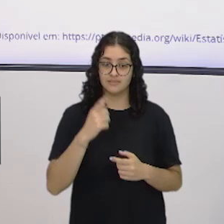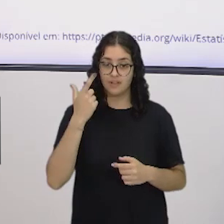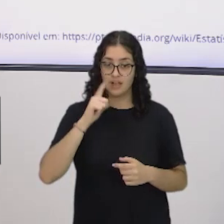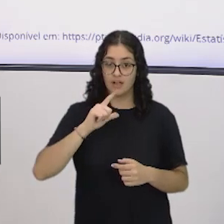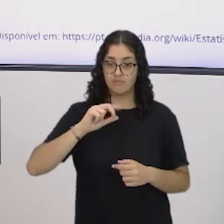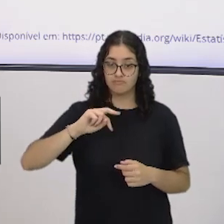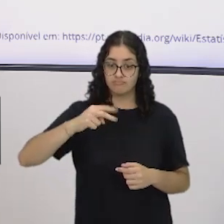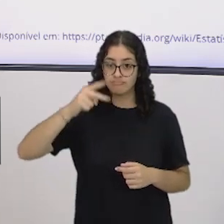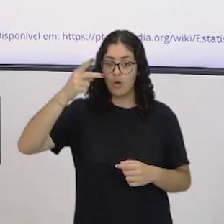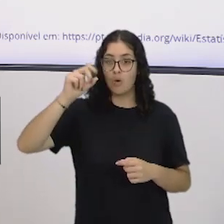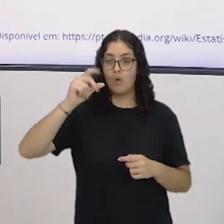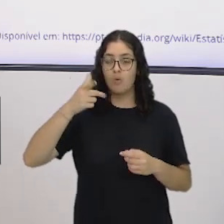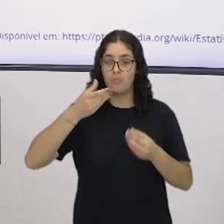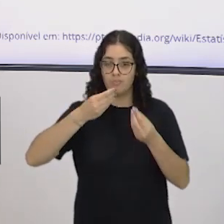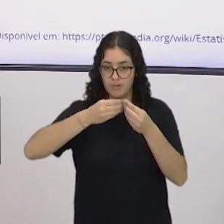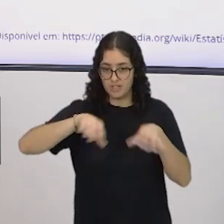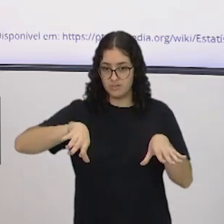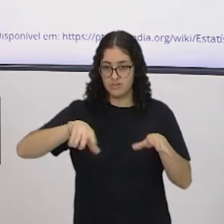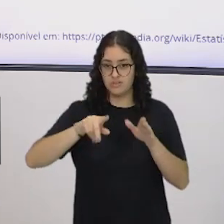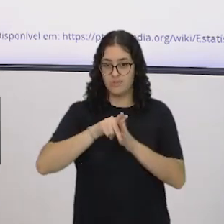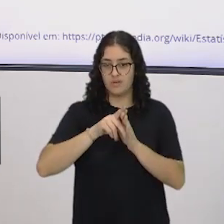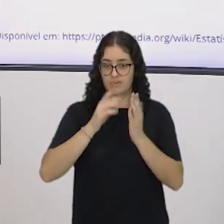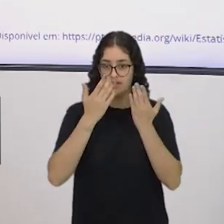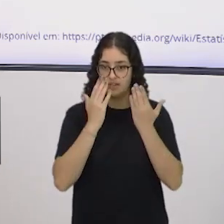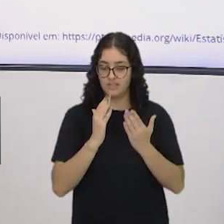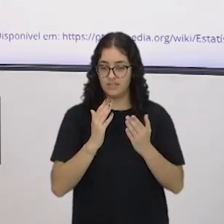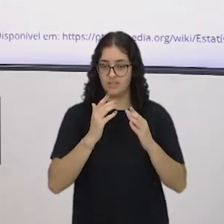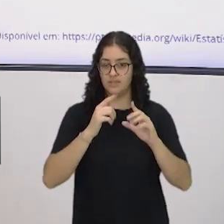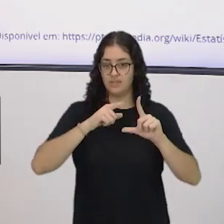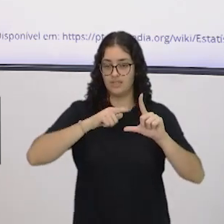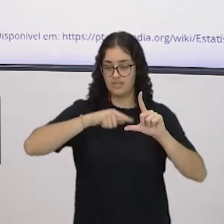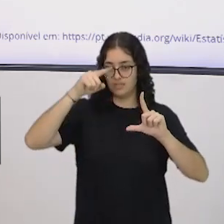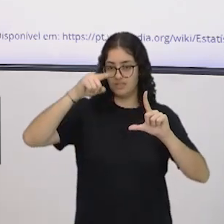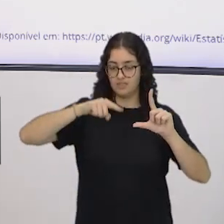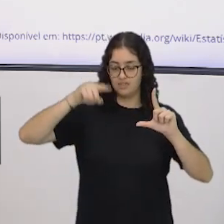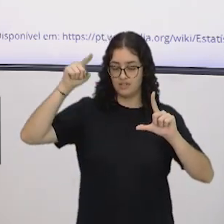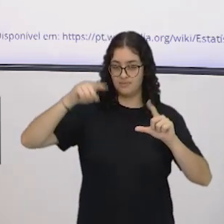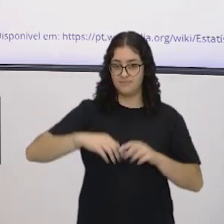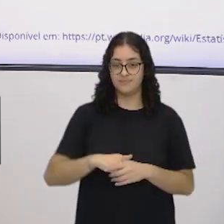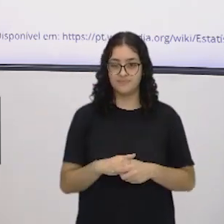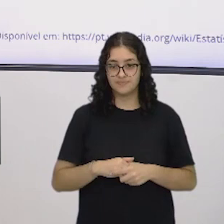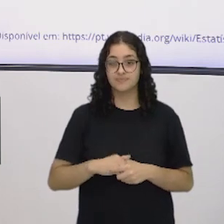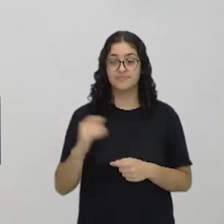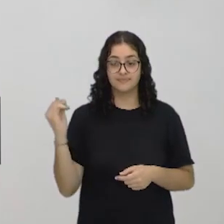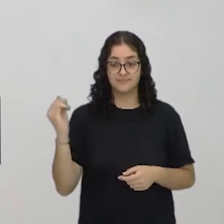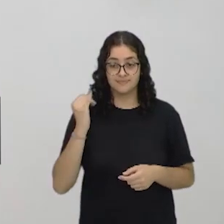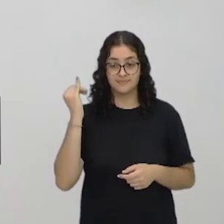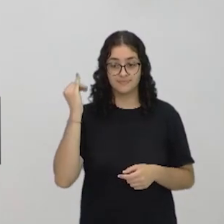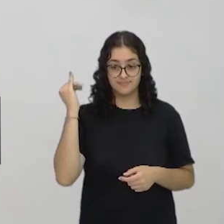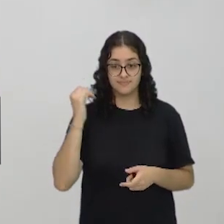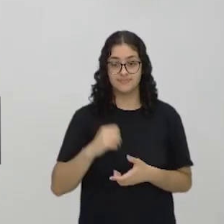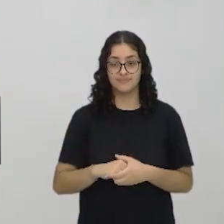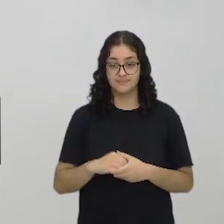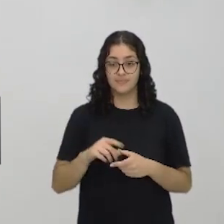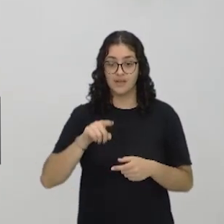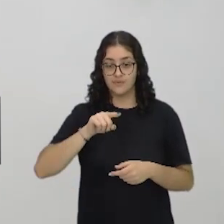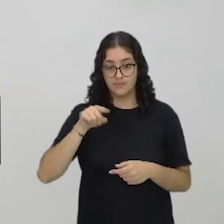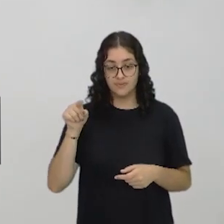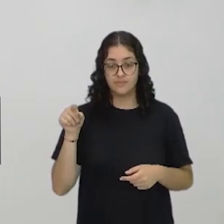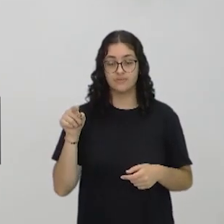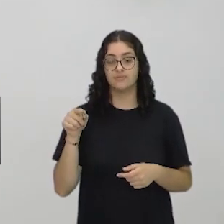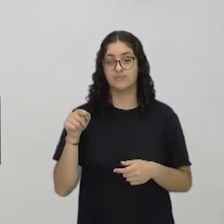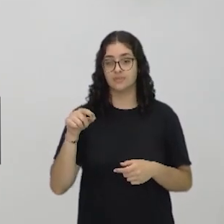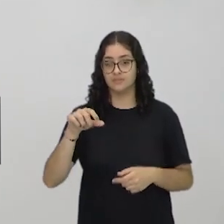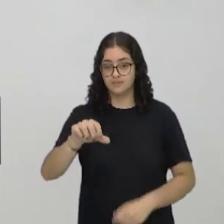verdade, e prejuízos com essas análises estatísticas. Sim. Né? Isso é importante. É importante. E você aí do